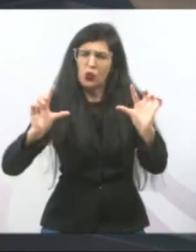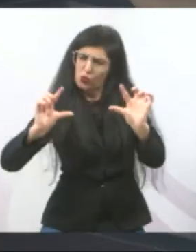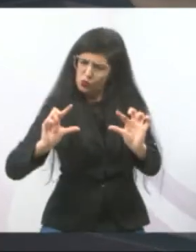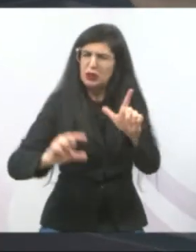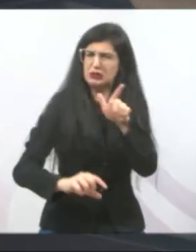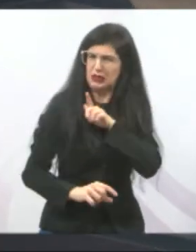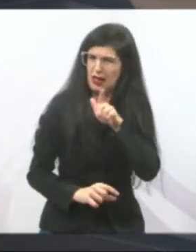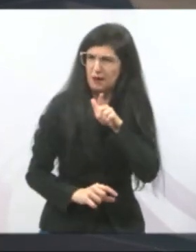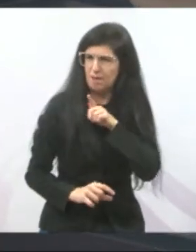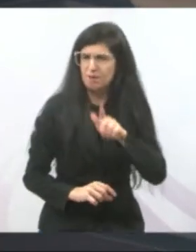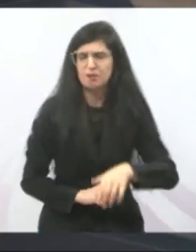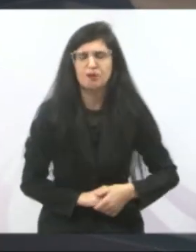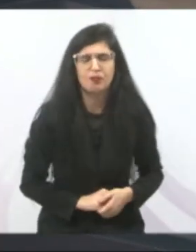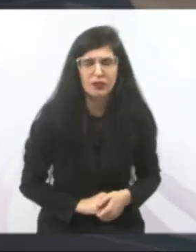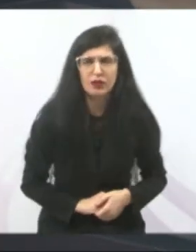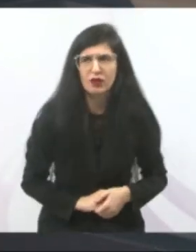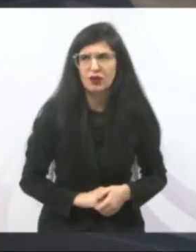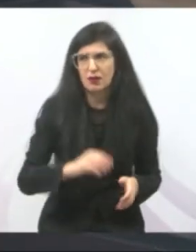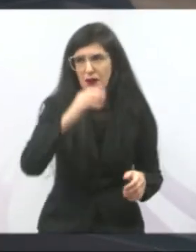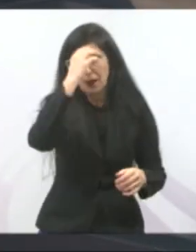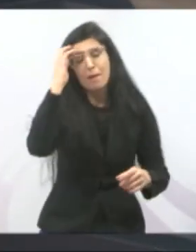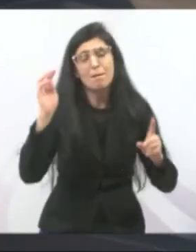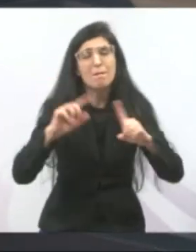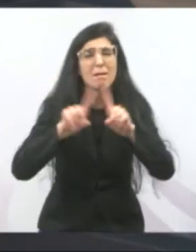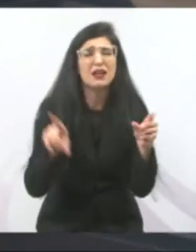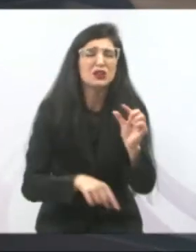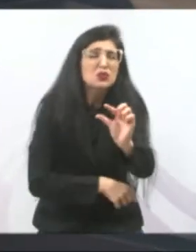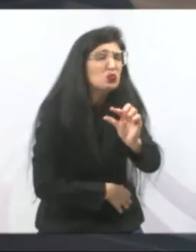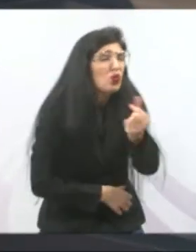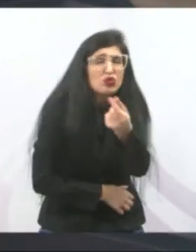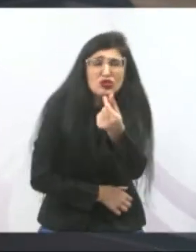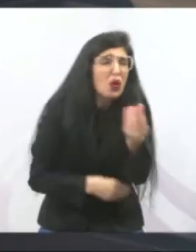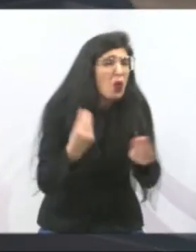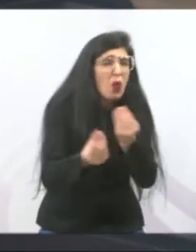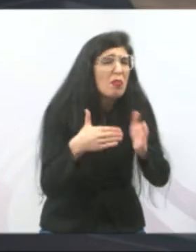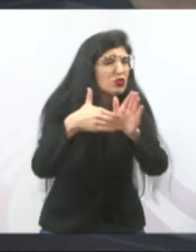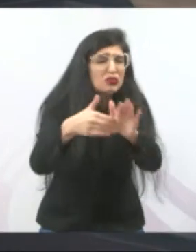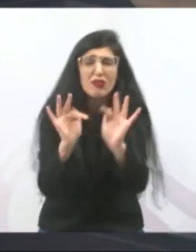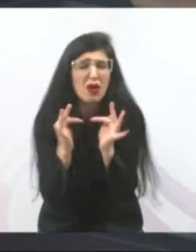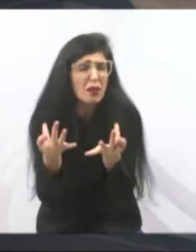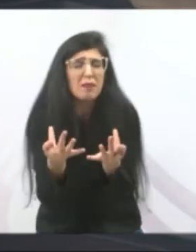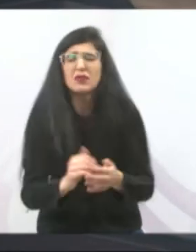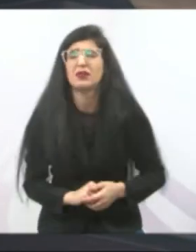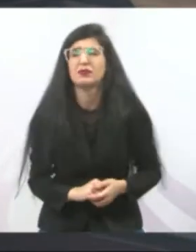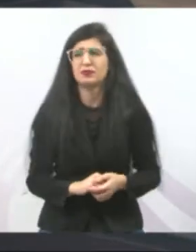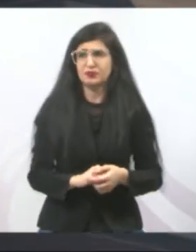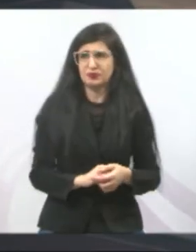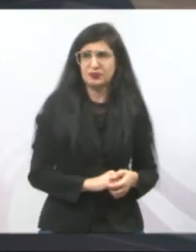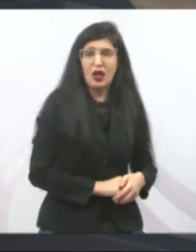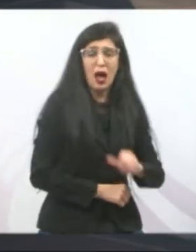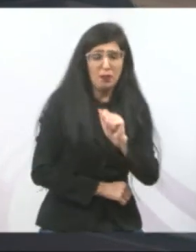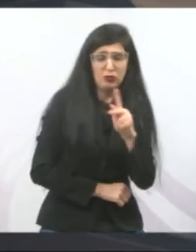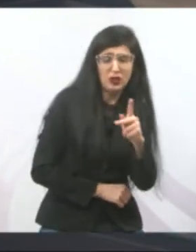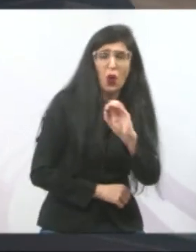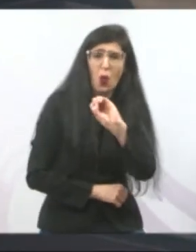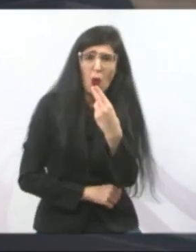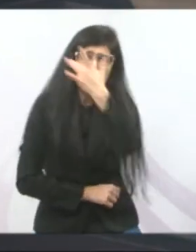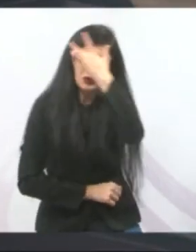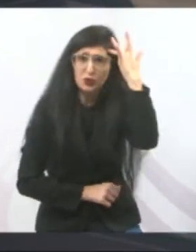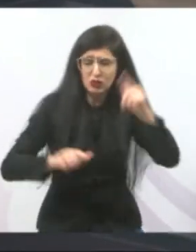esse registro, respeitosamente requeremos ao presidente dessa casa que sejam adotadas providências habituais